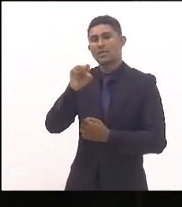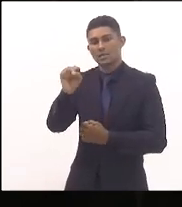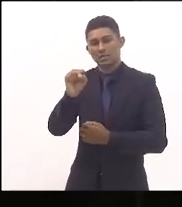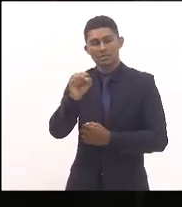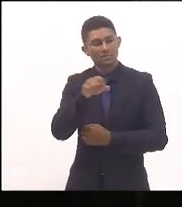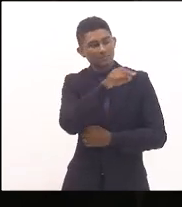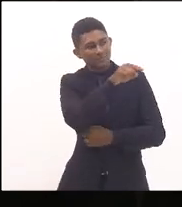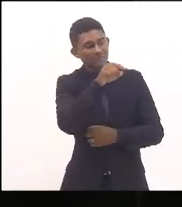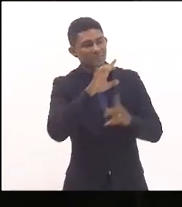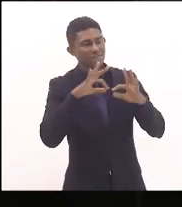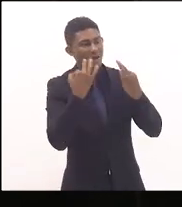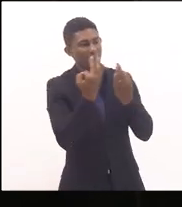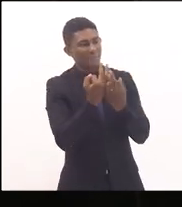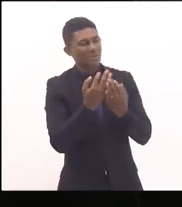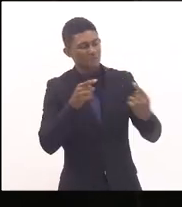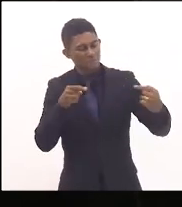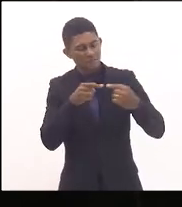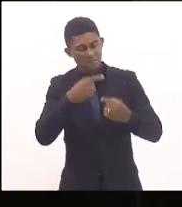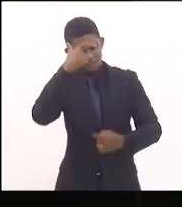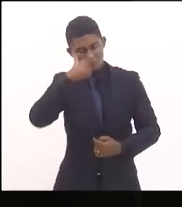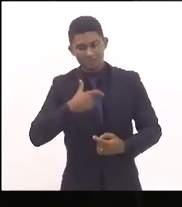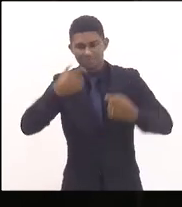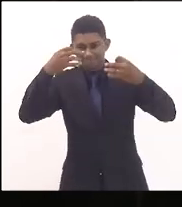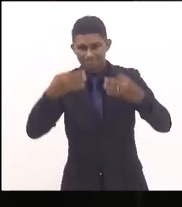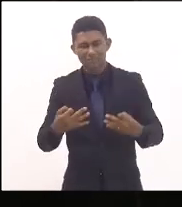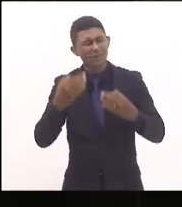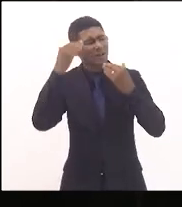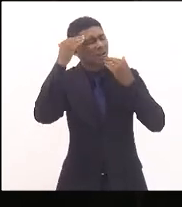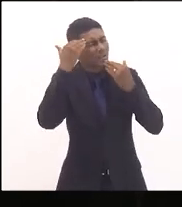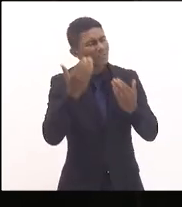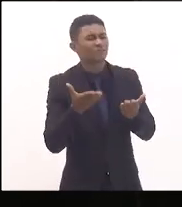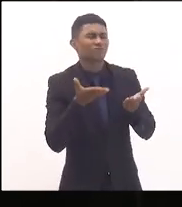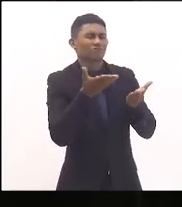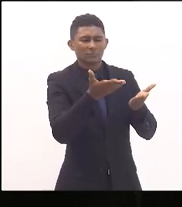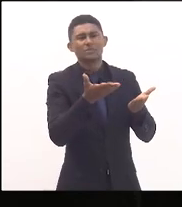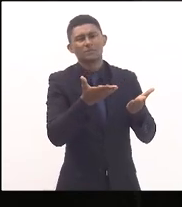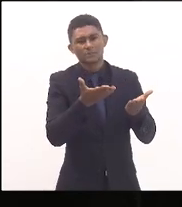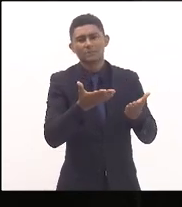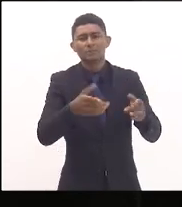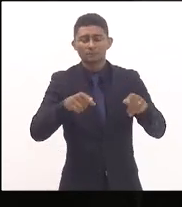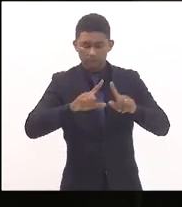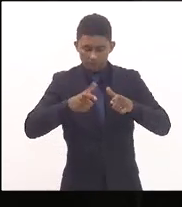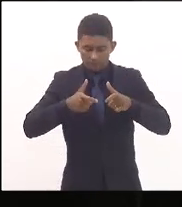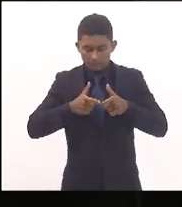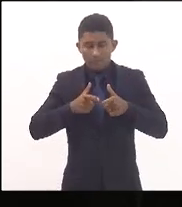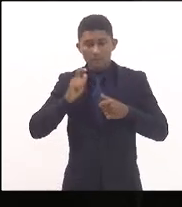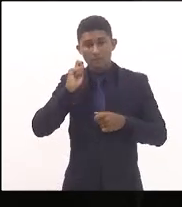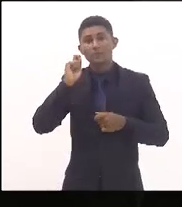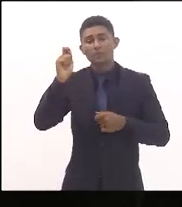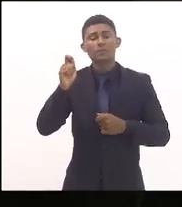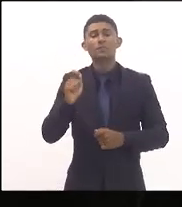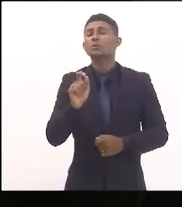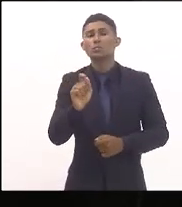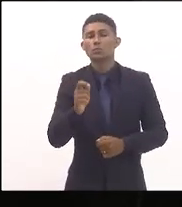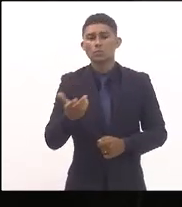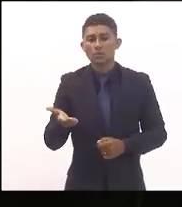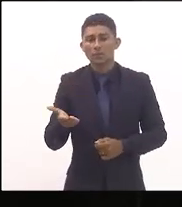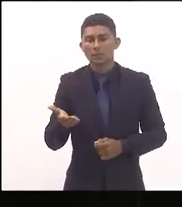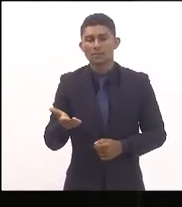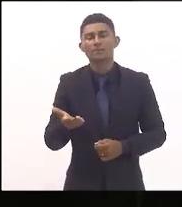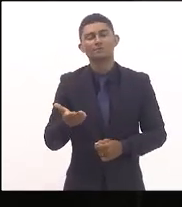disse ela está no meu nome eu Agradeço Ao Senhor imensamente e essa medalha Tiradentes ela nada mais é